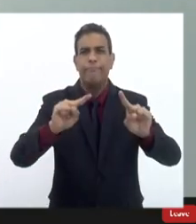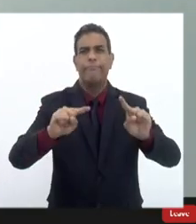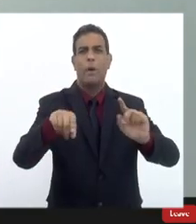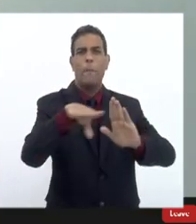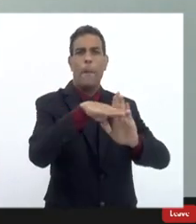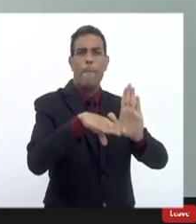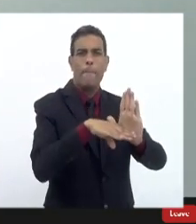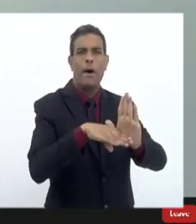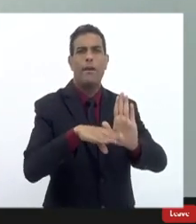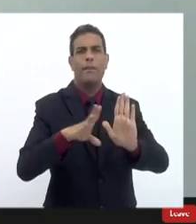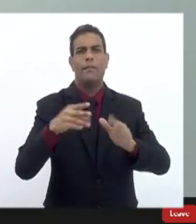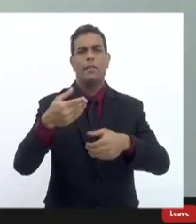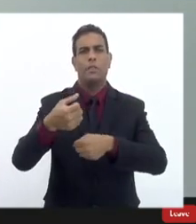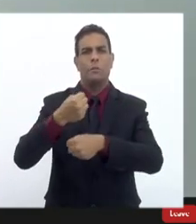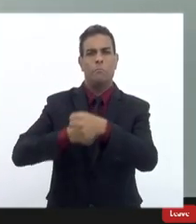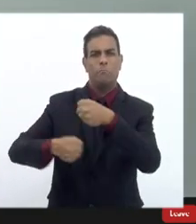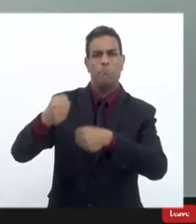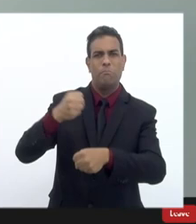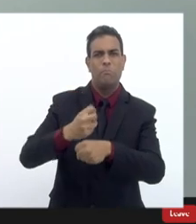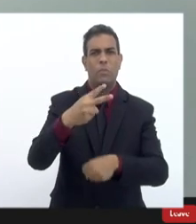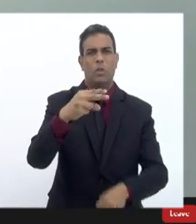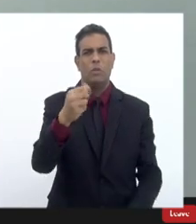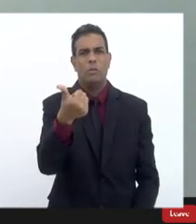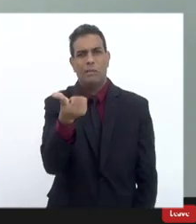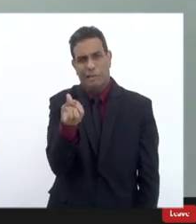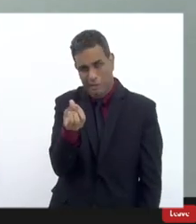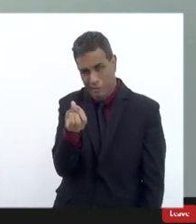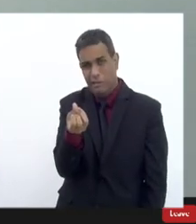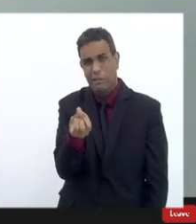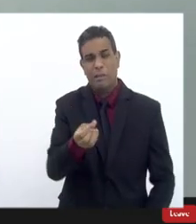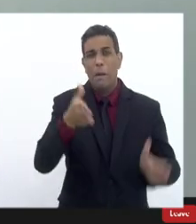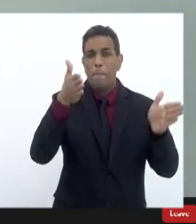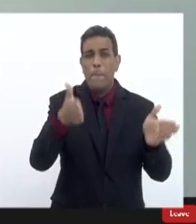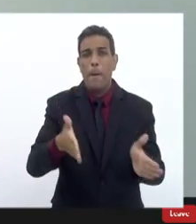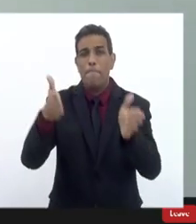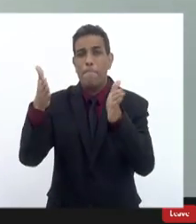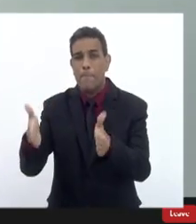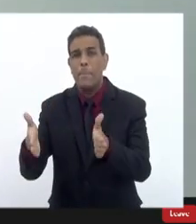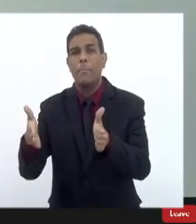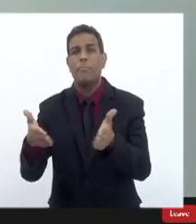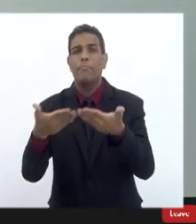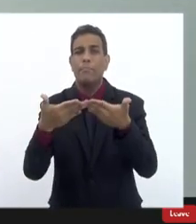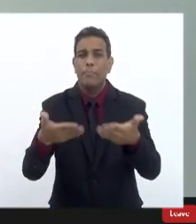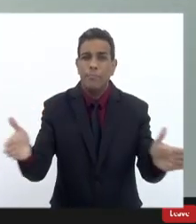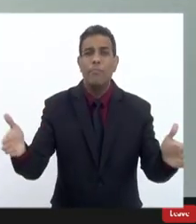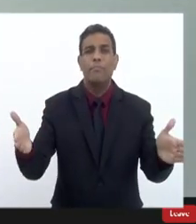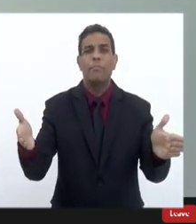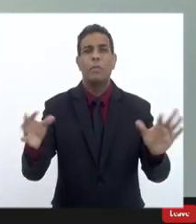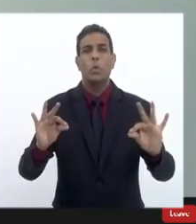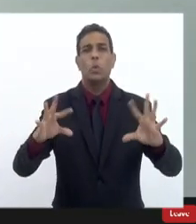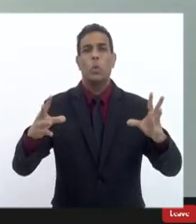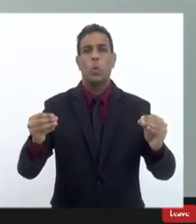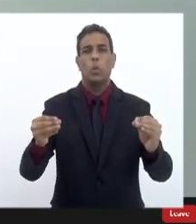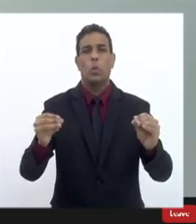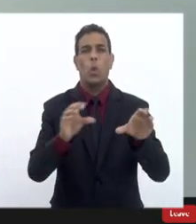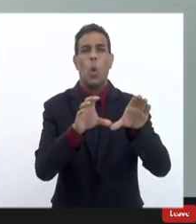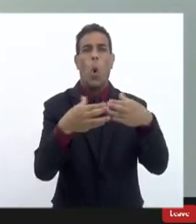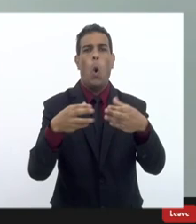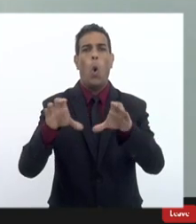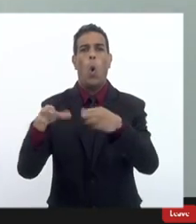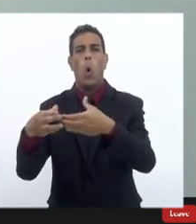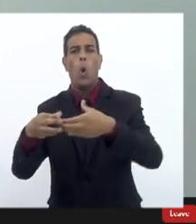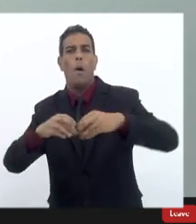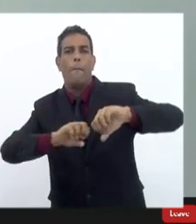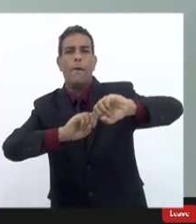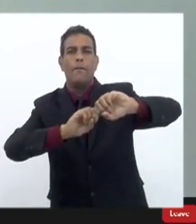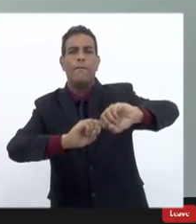em 2016, mais ou menos, e nos colocamos inteiramente à disposição dessa Comissão de Educação,